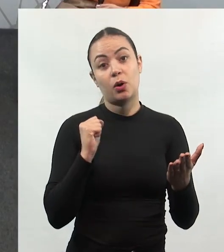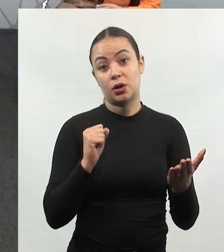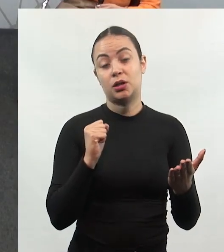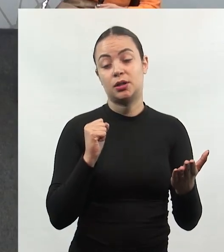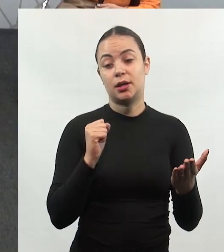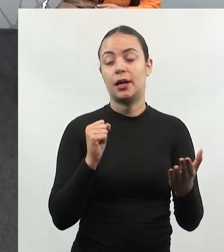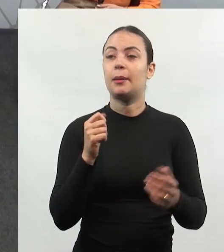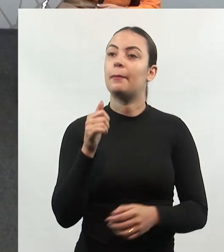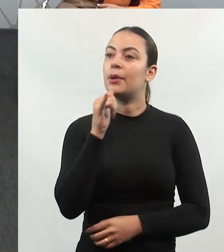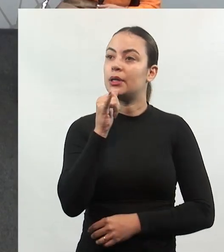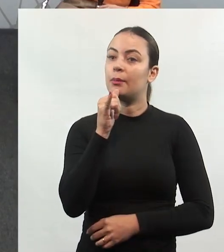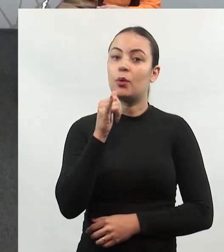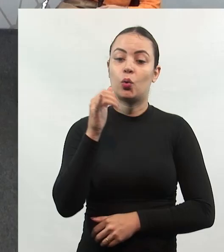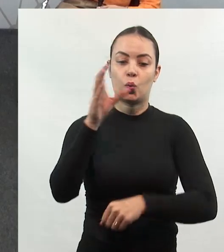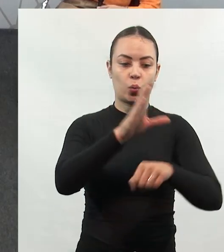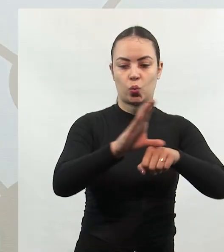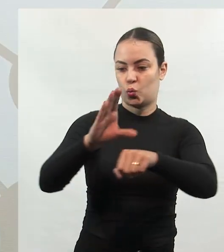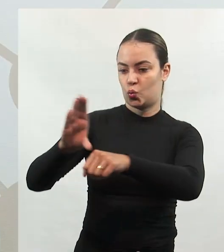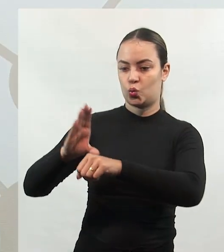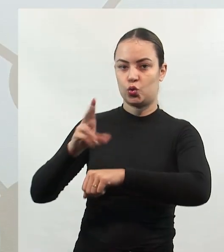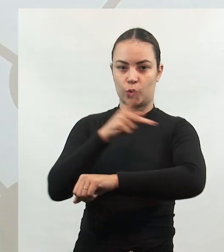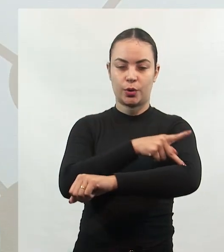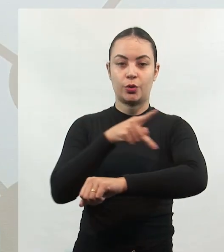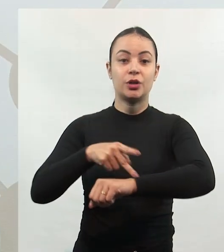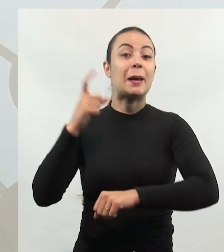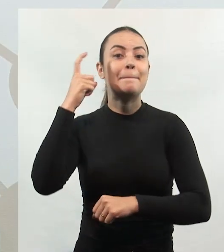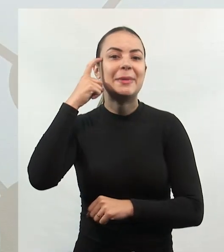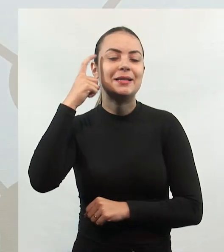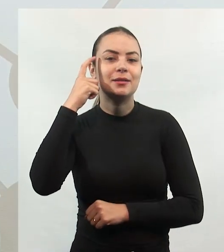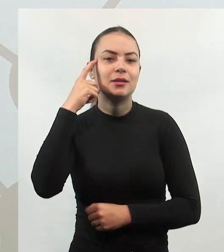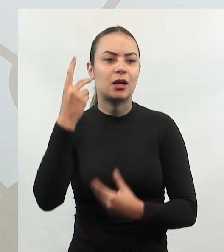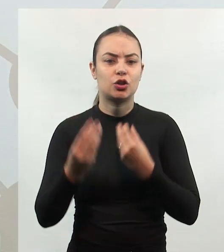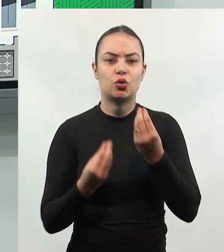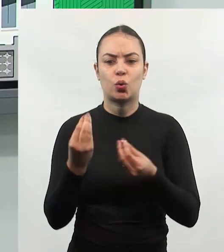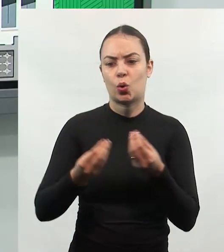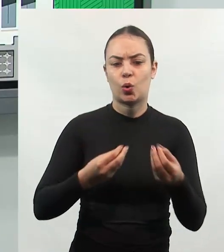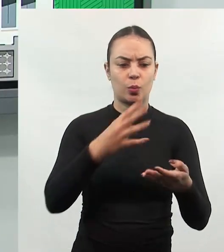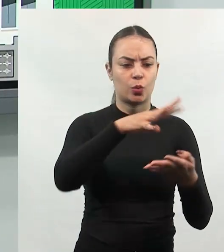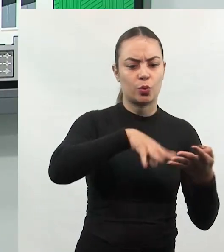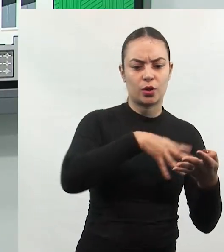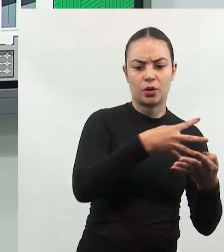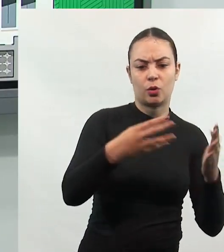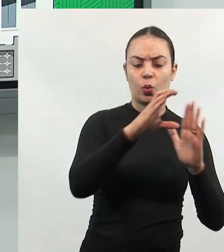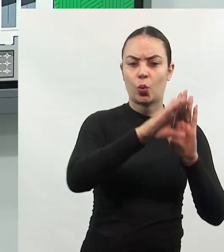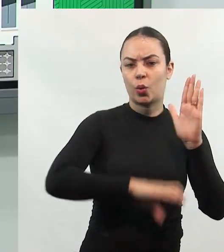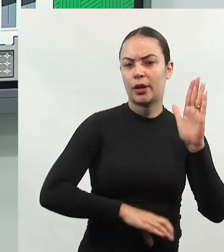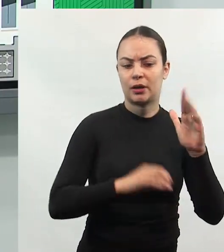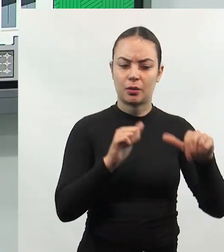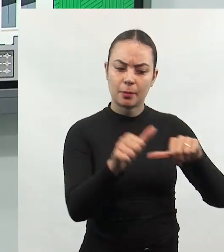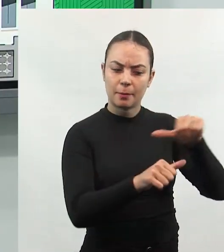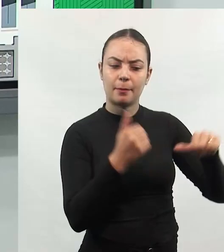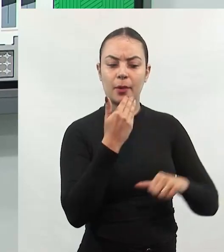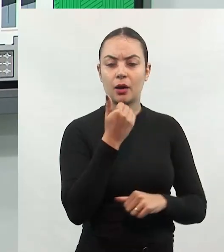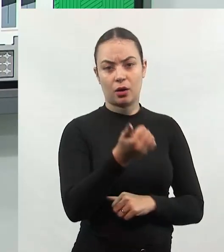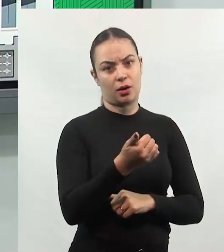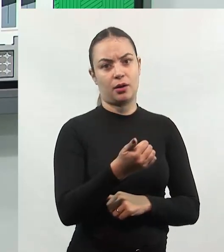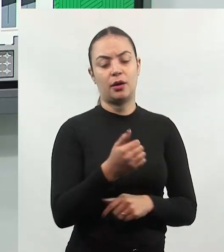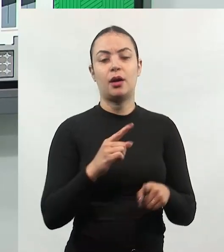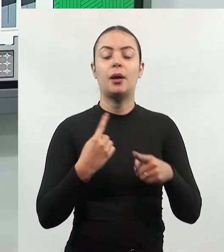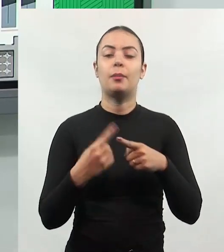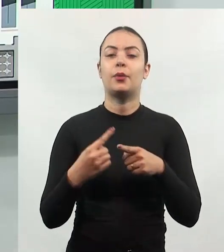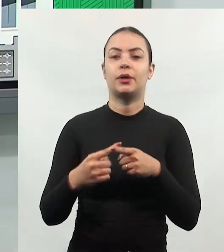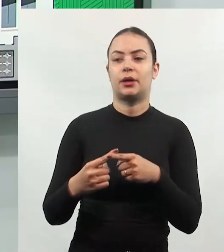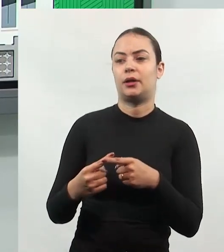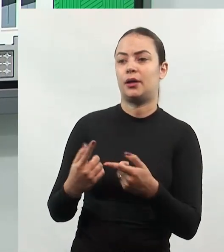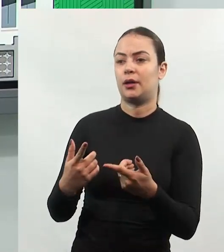magistério para alfabetizar, para ensinar. E eu acredito que a gente pode trazer, sim, a formação superior